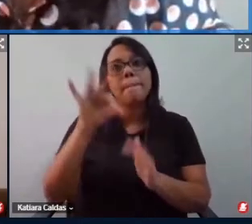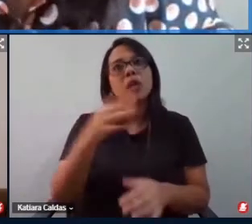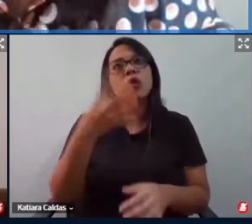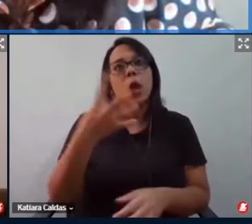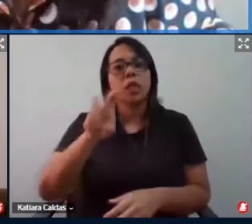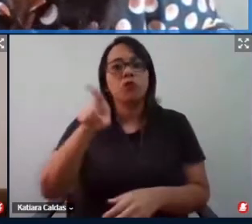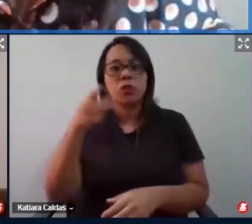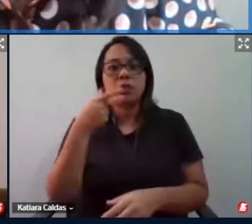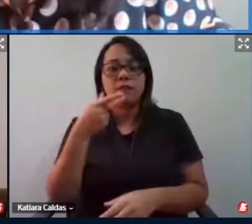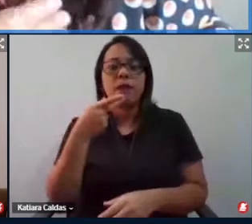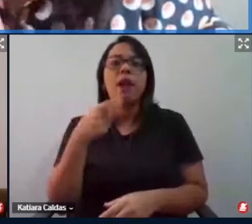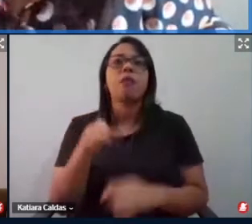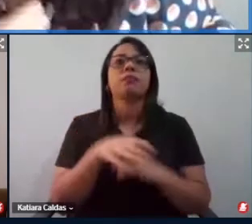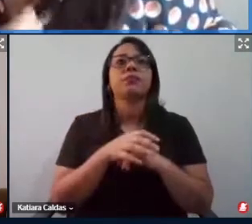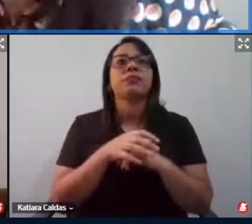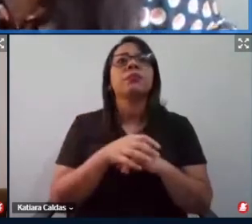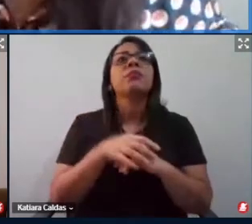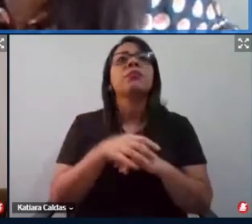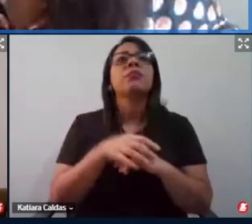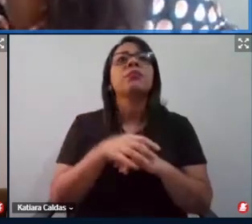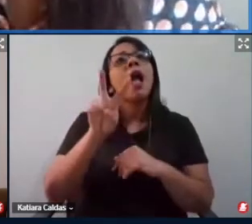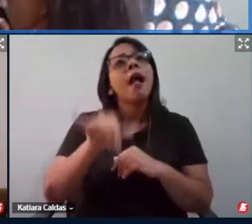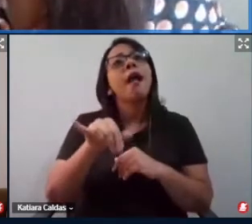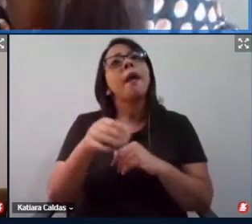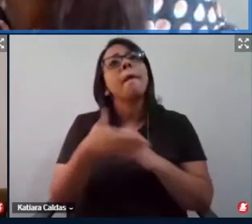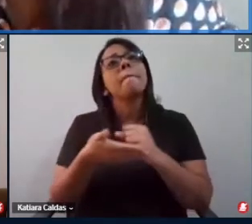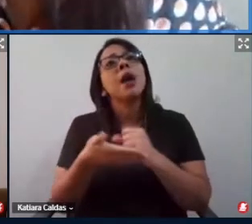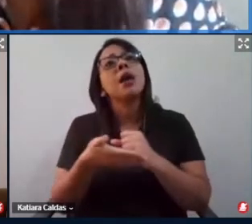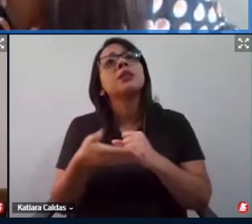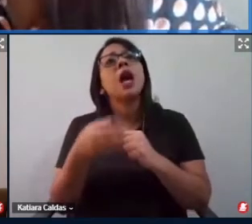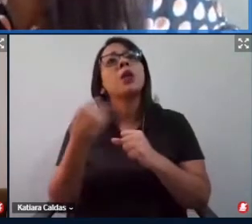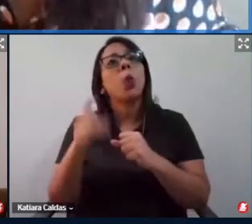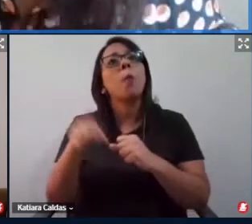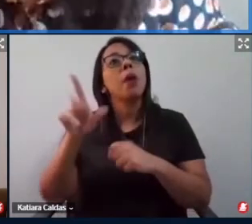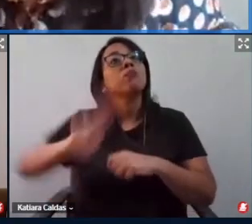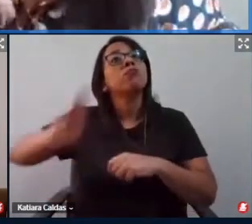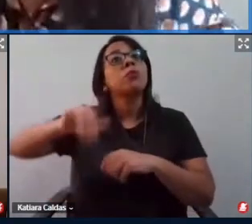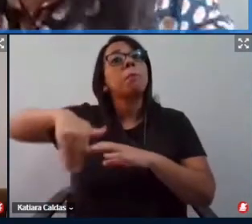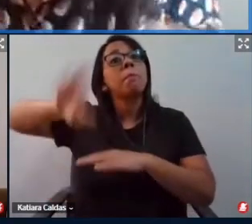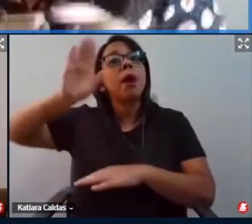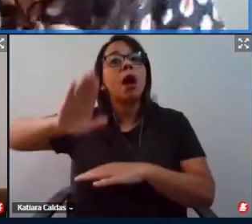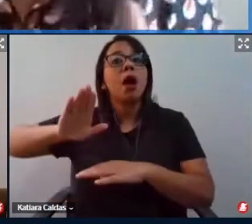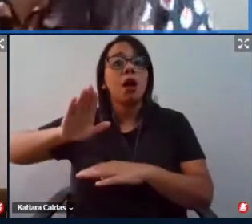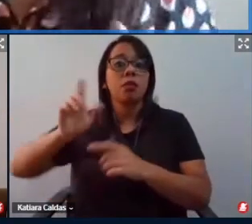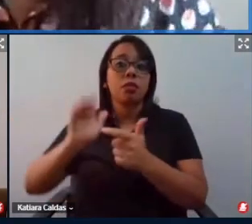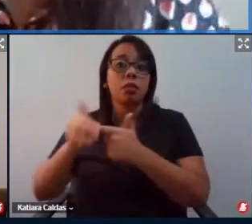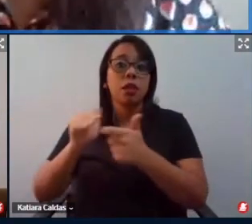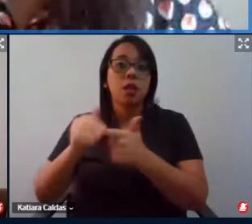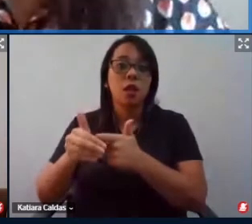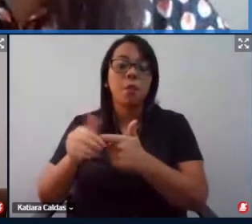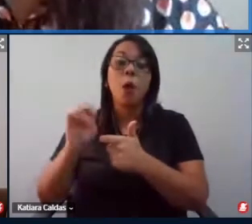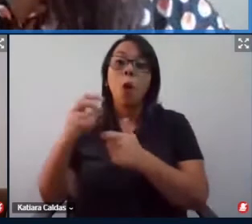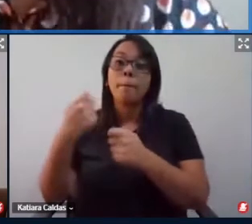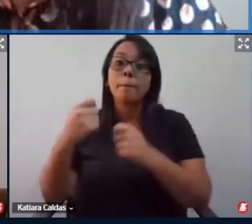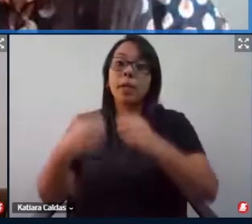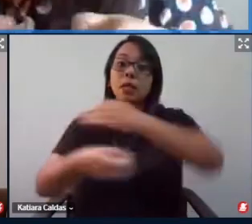45, tá, tá dito, foi baseado na frequência de uso, tá, ou coloca uma